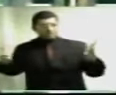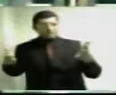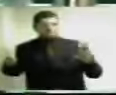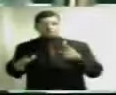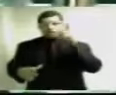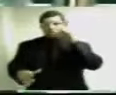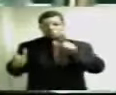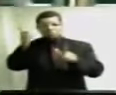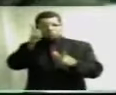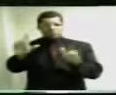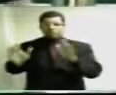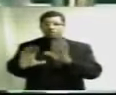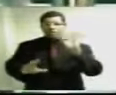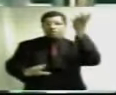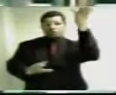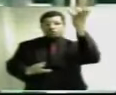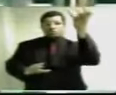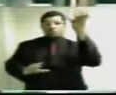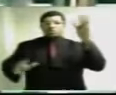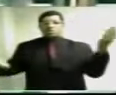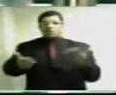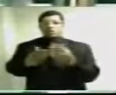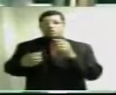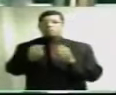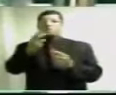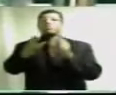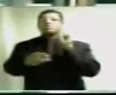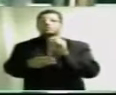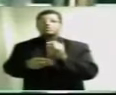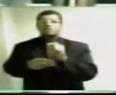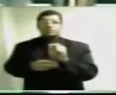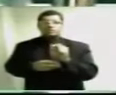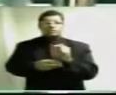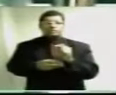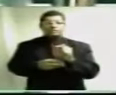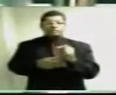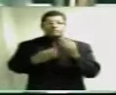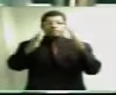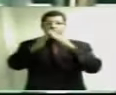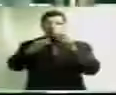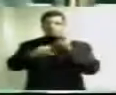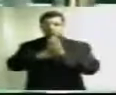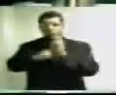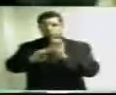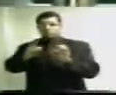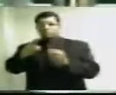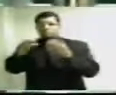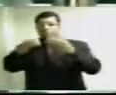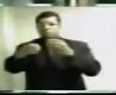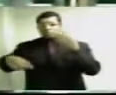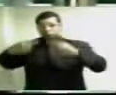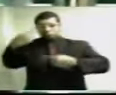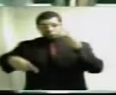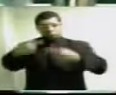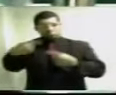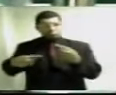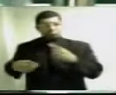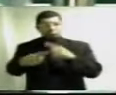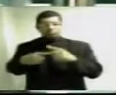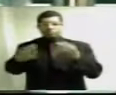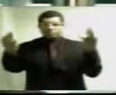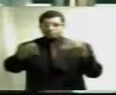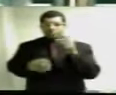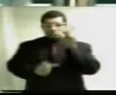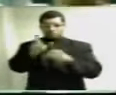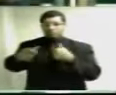grande conquista aconteceram por conta exclusiva das casas dos parlamentos ou da classe política. De